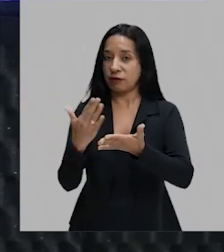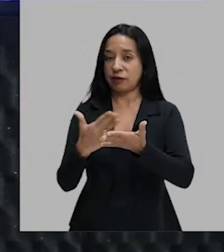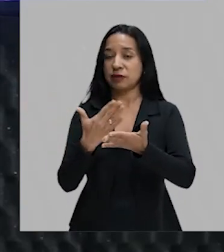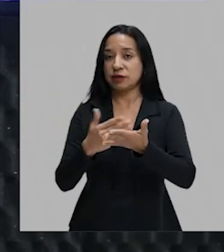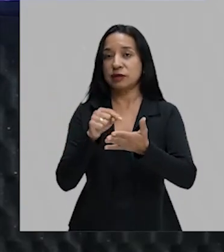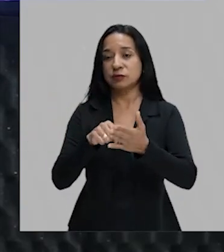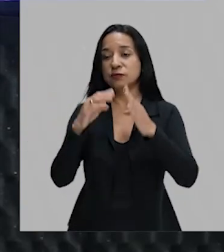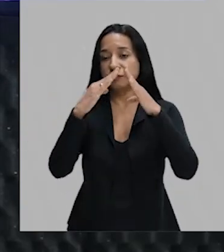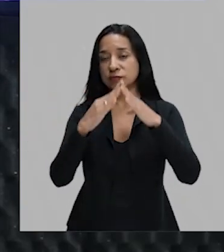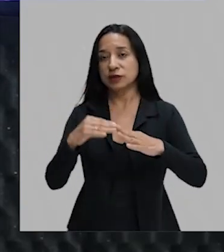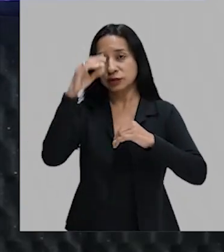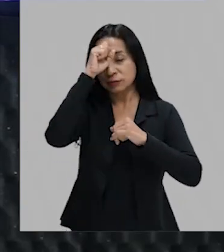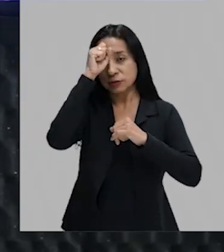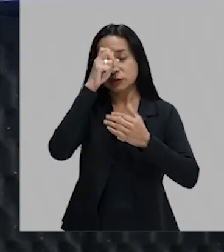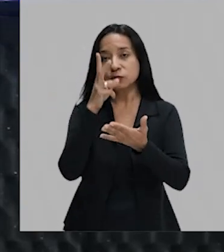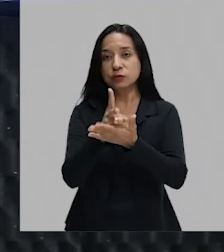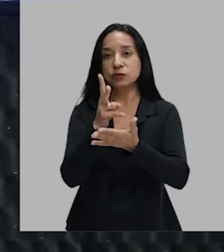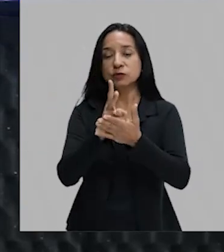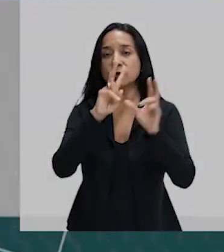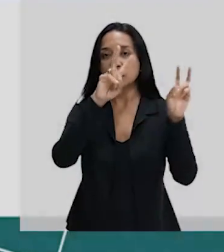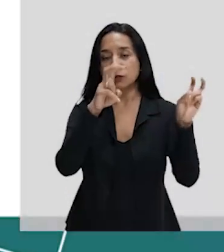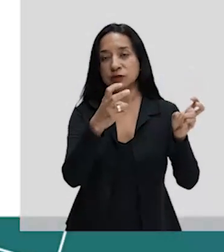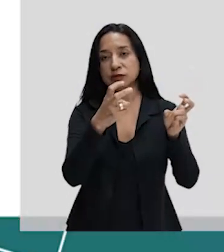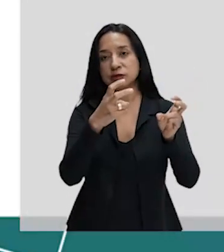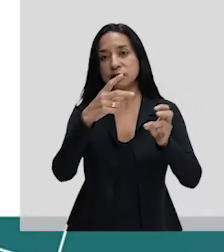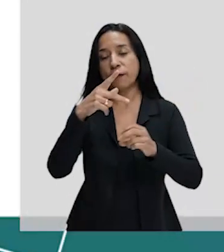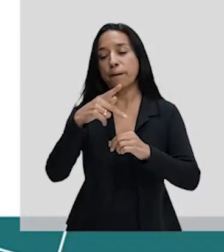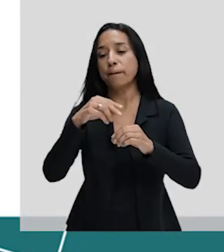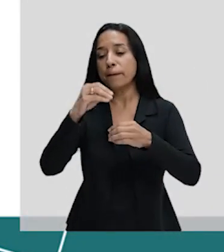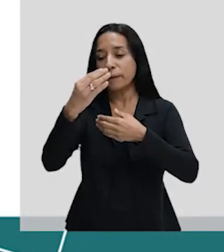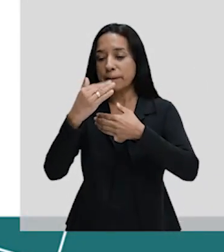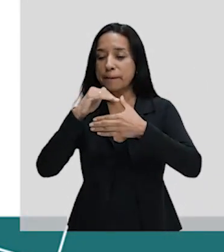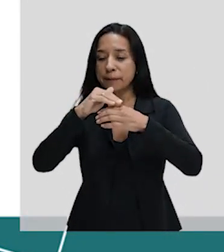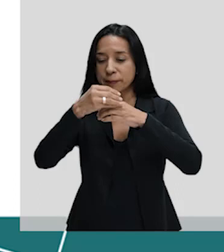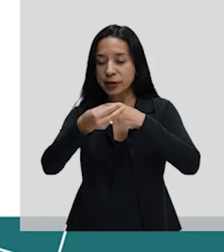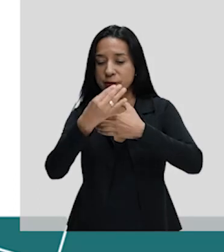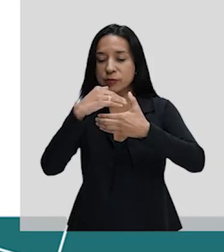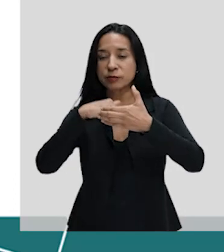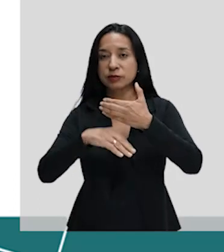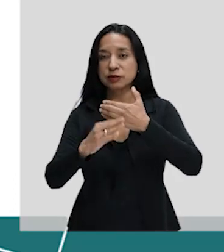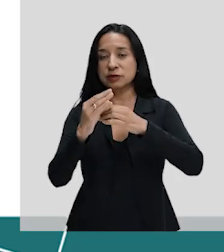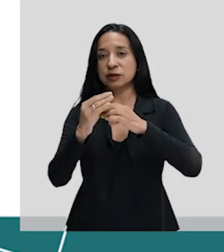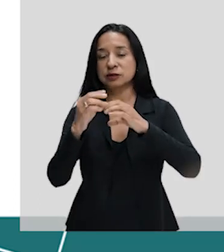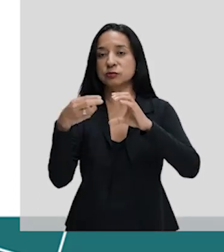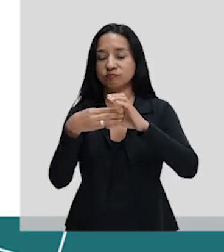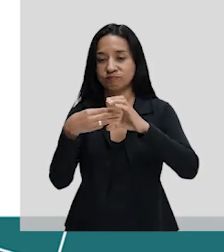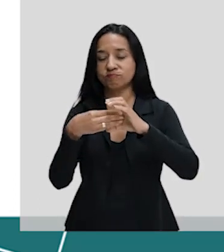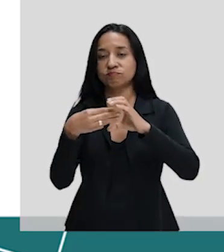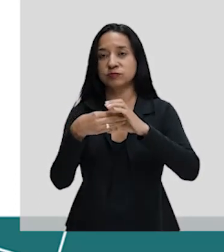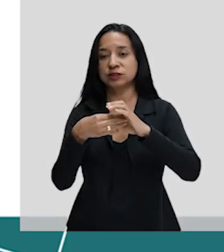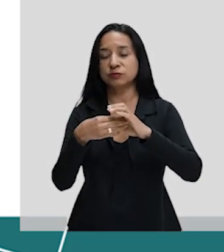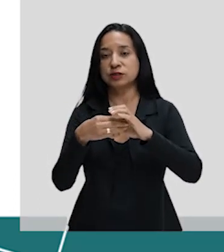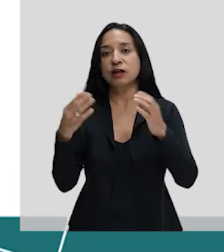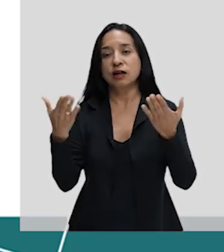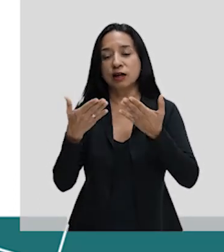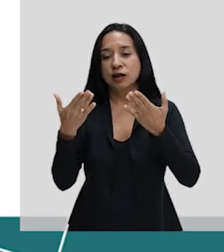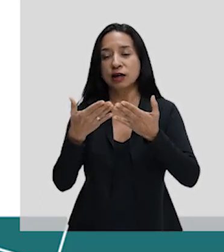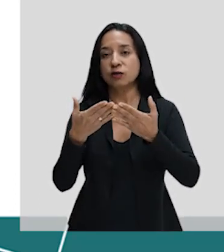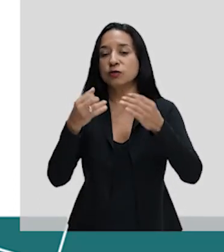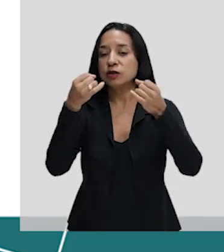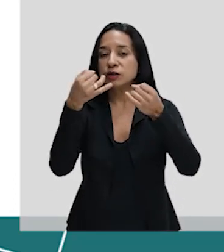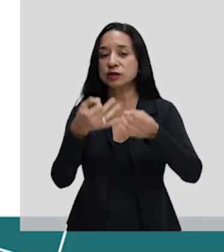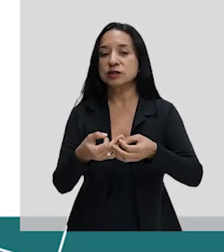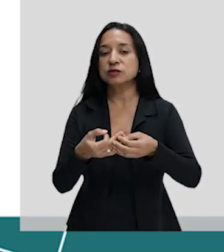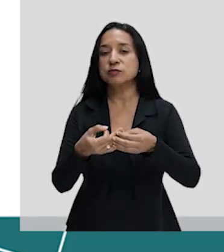dar continuidade ao assunto de permeabilidade celular. E agora eu vou falar para vocês sobre